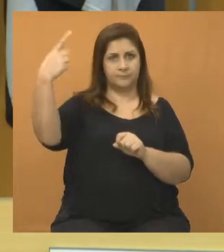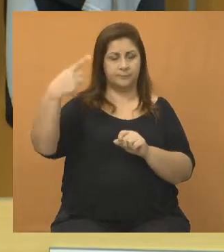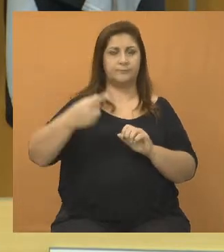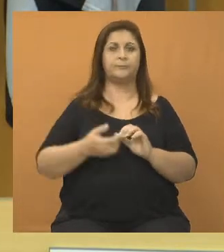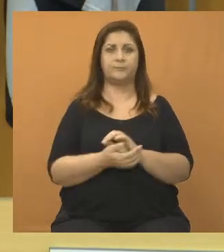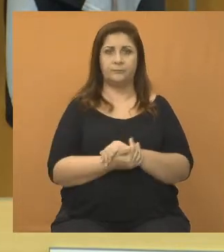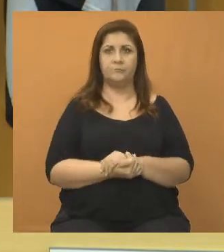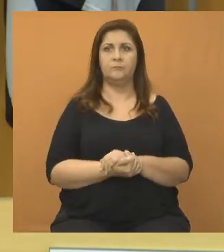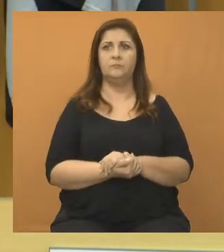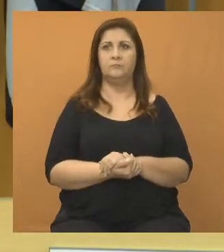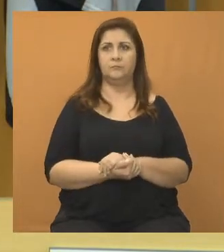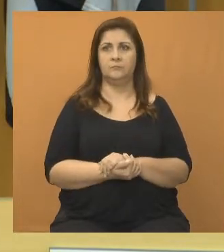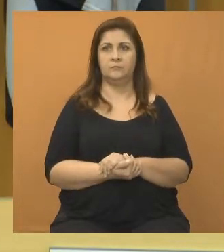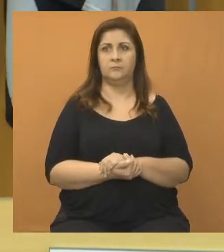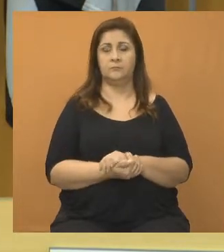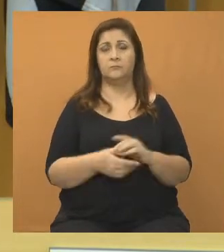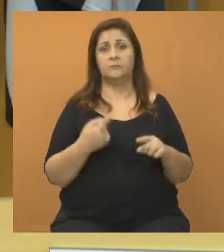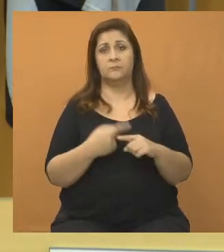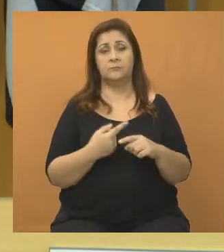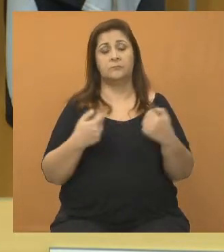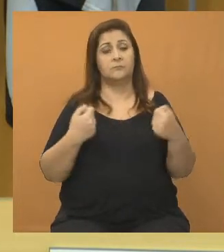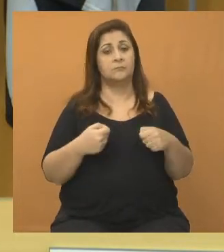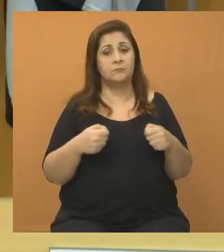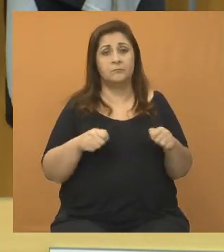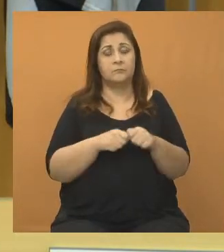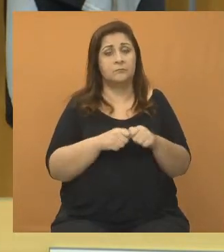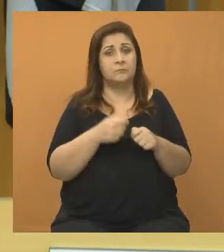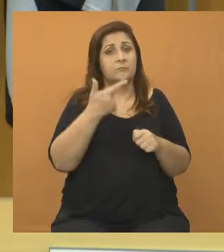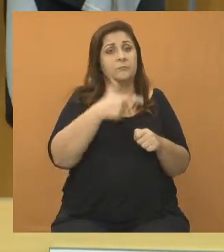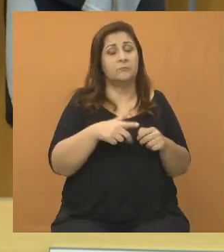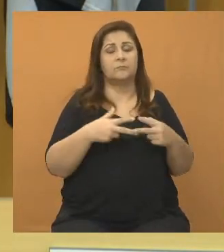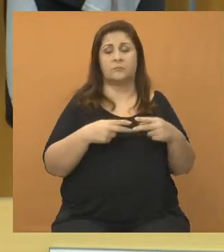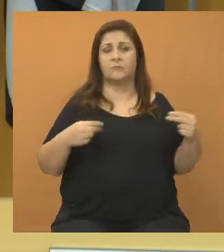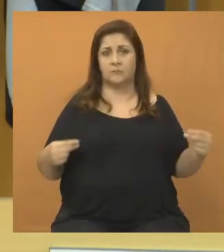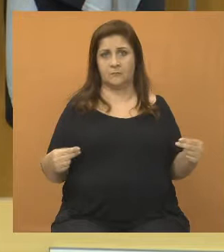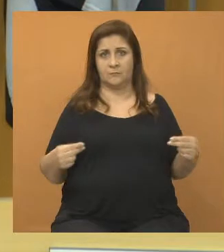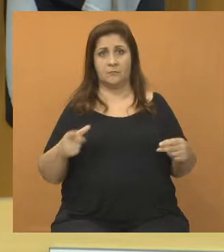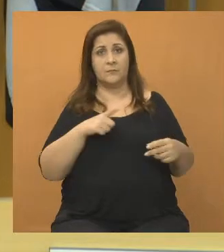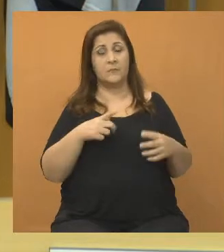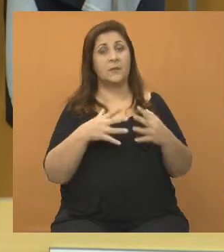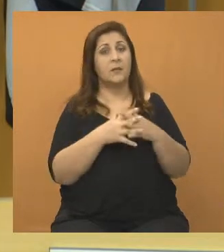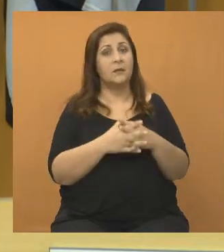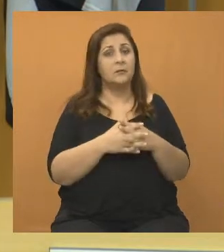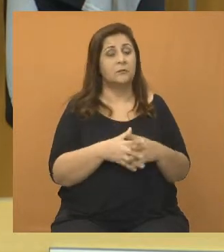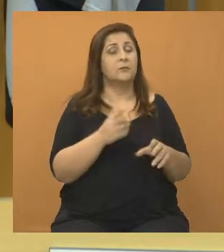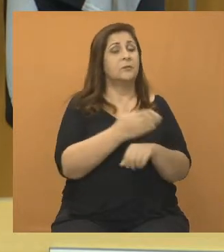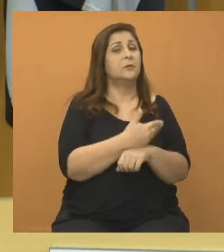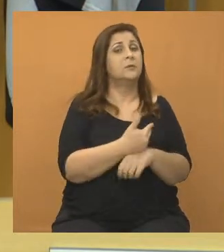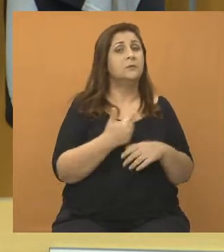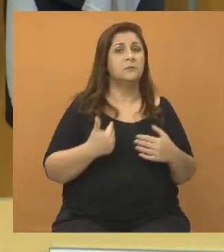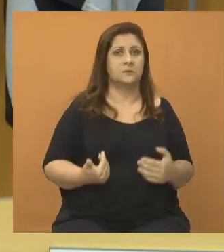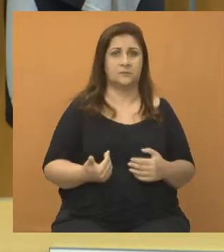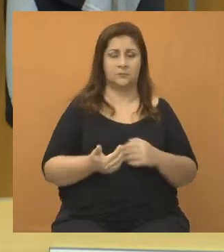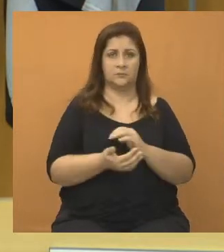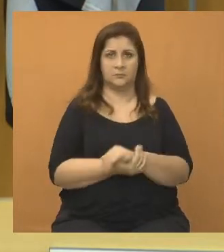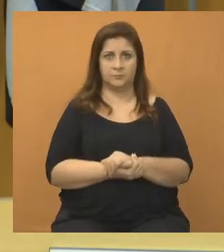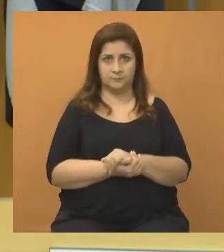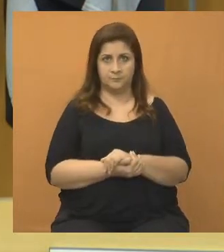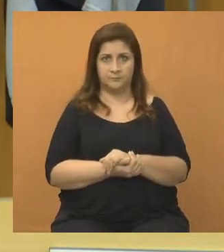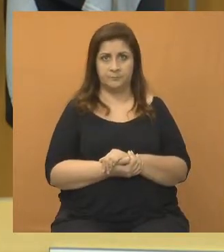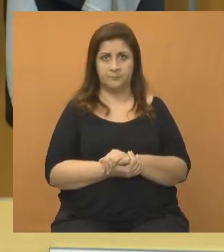mais atrás, porque você precisa sanar as dificuldades antes dos pré-requisitos, antes